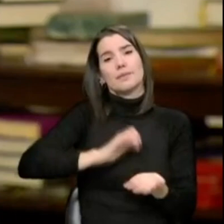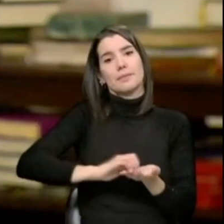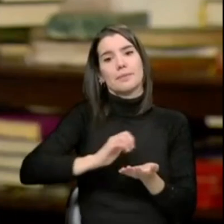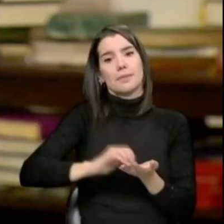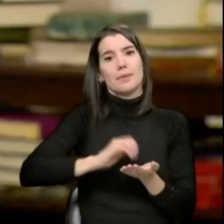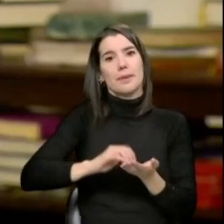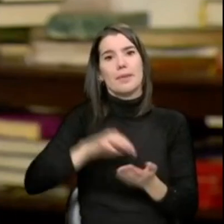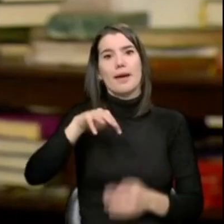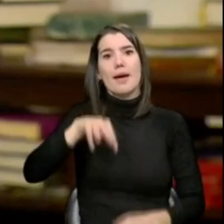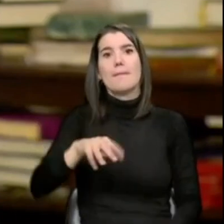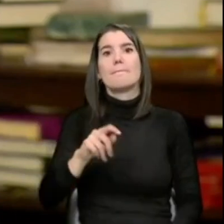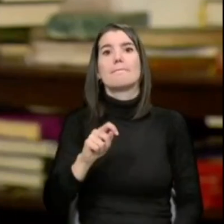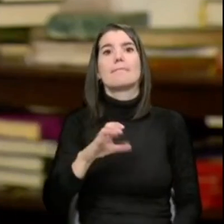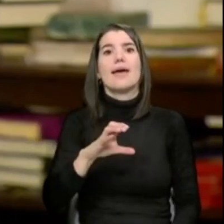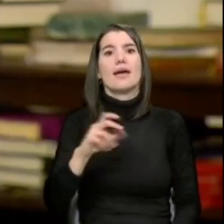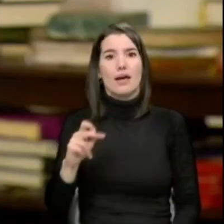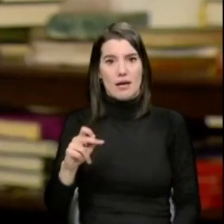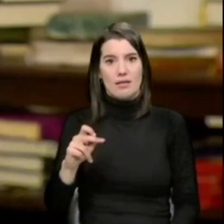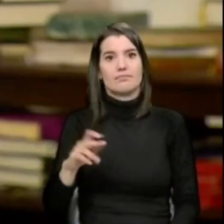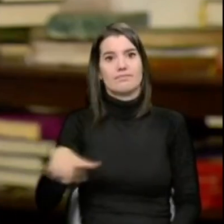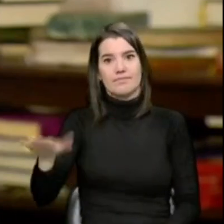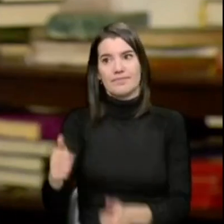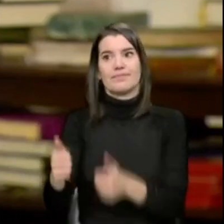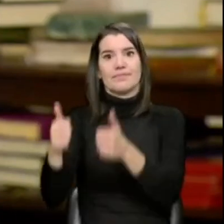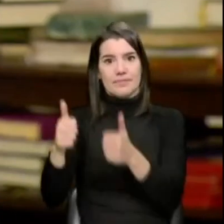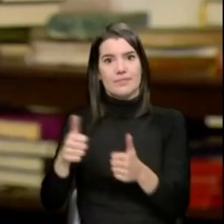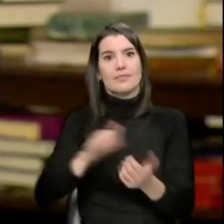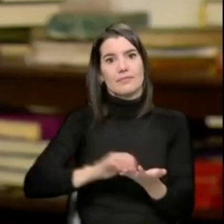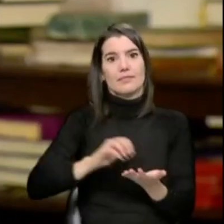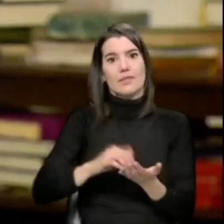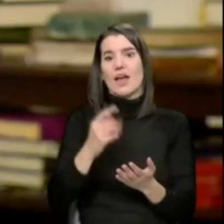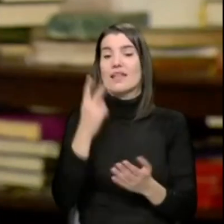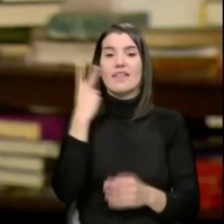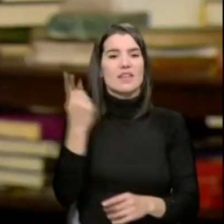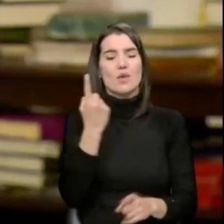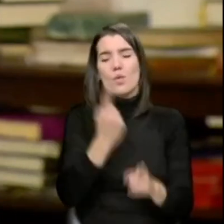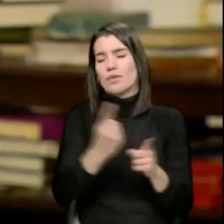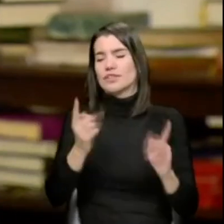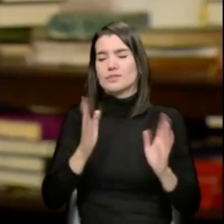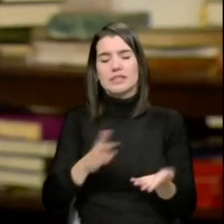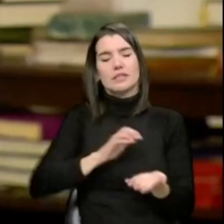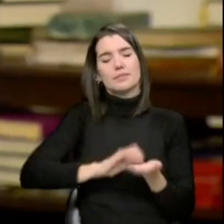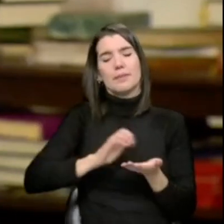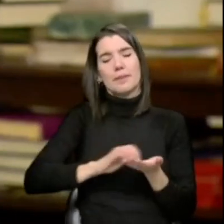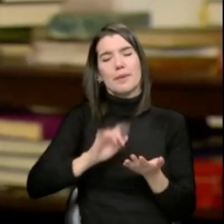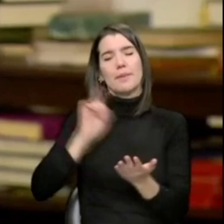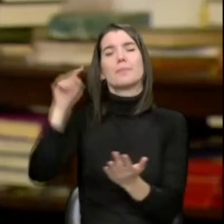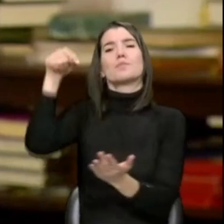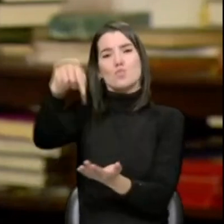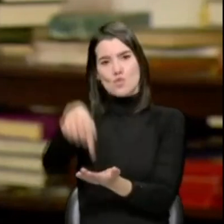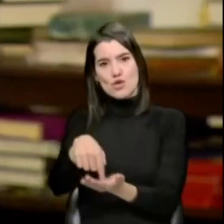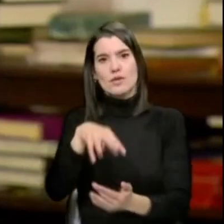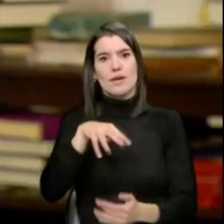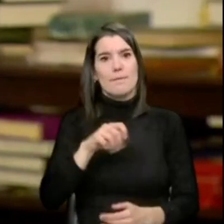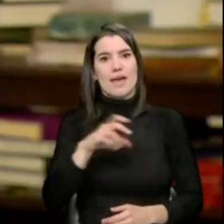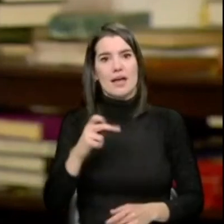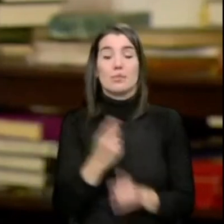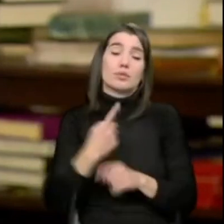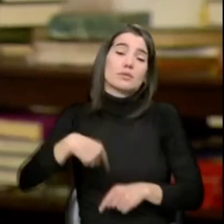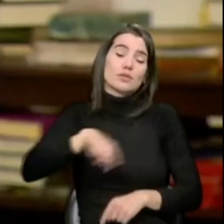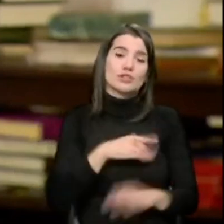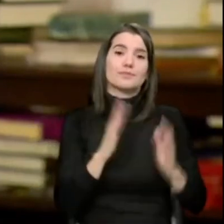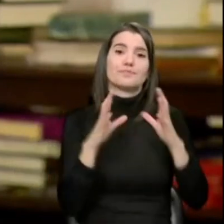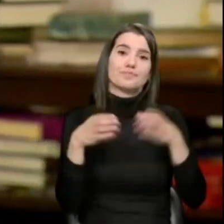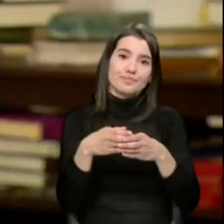vez na vida, e onde também ele vai onde tudo começou. E porque acreditamos também na mística islâmica